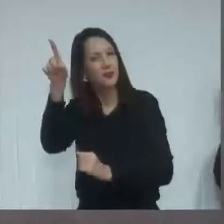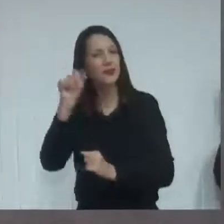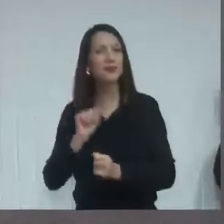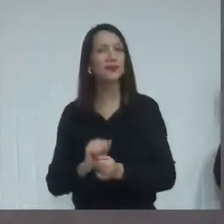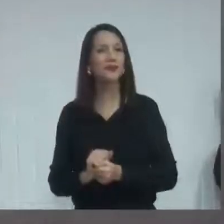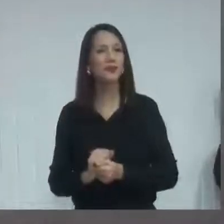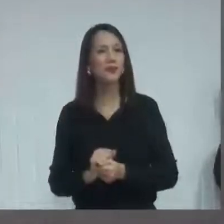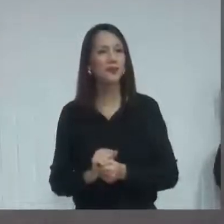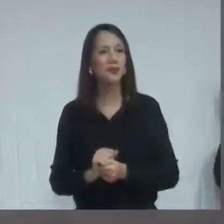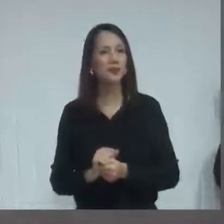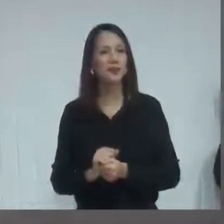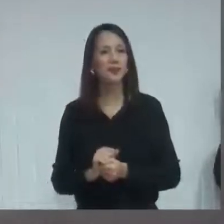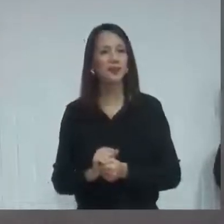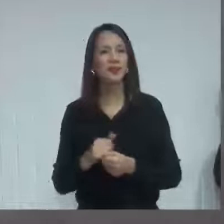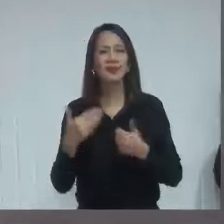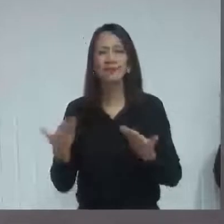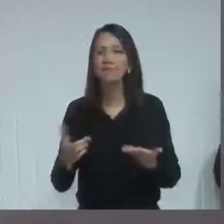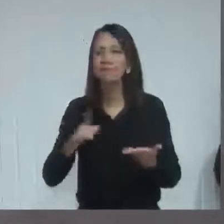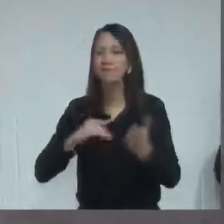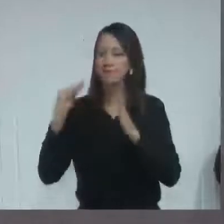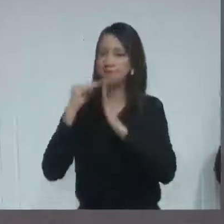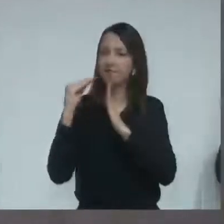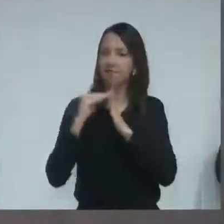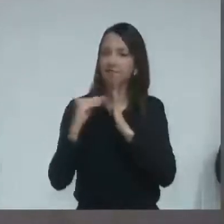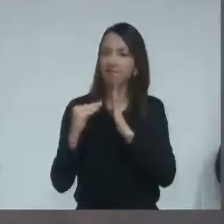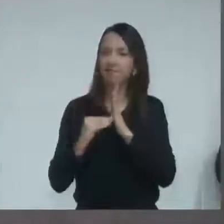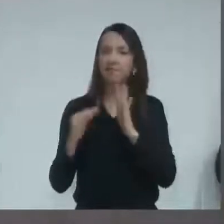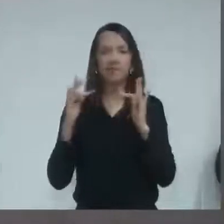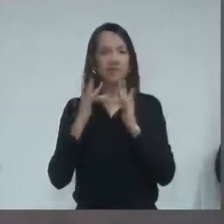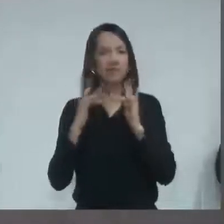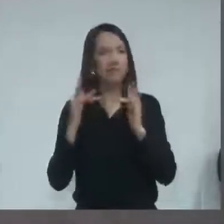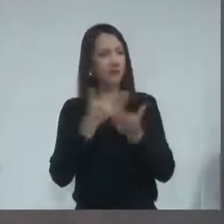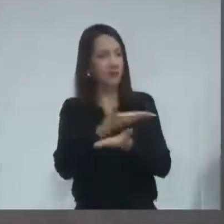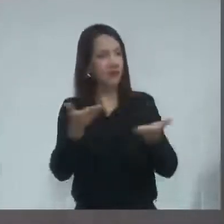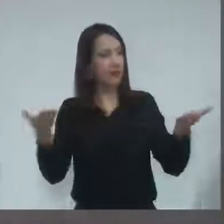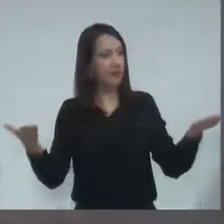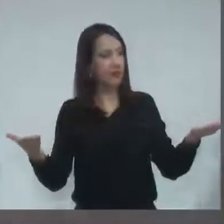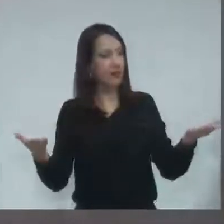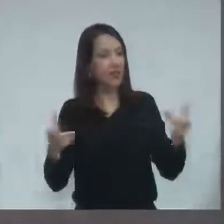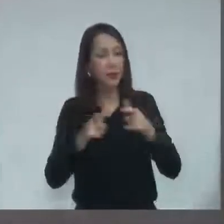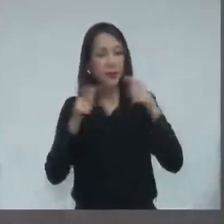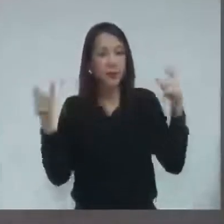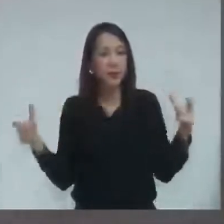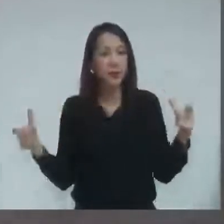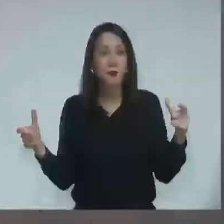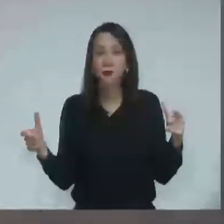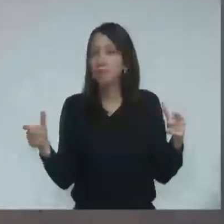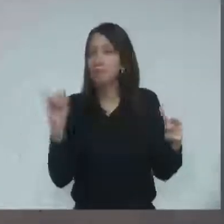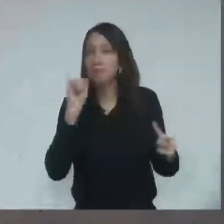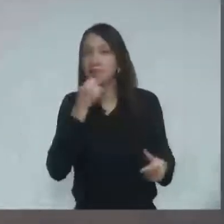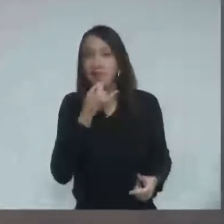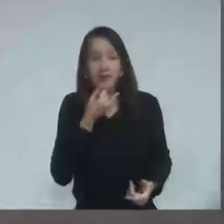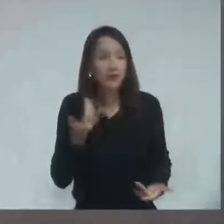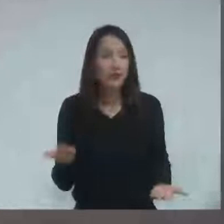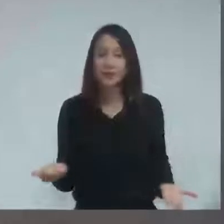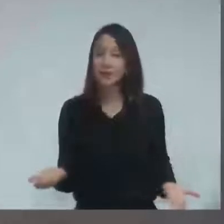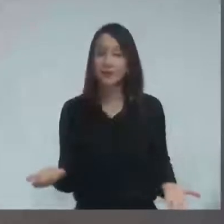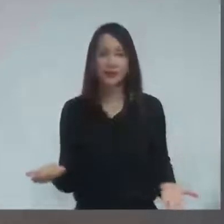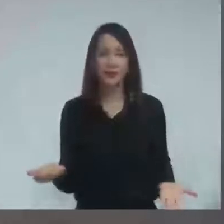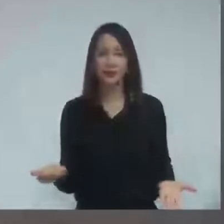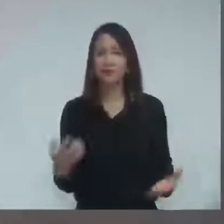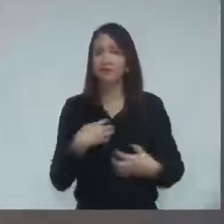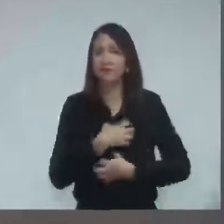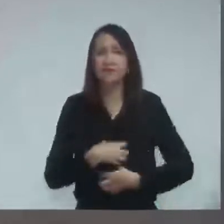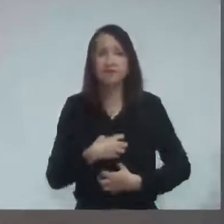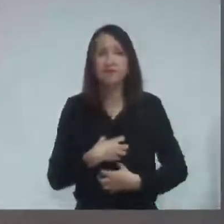núcleo dirigente, o que eles estabelecem nas relações com a cidade, pelo menos a maior parte deles, é desastroso, né? É